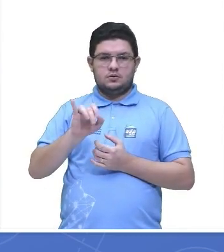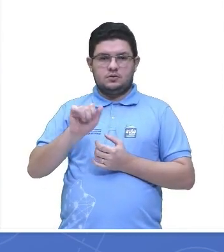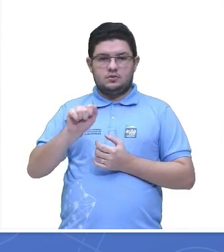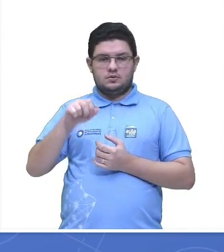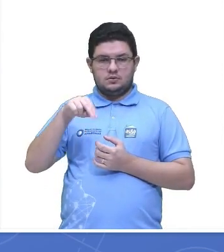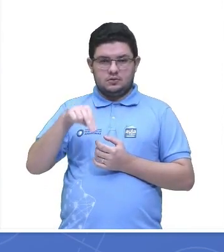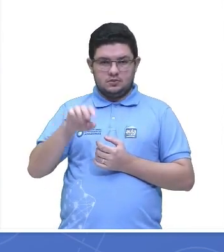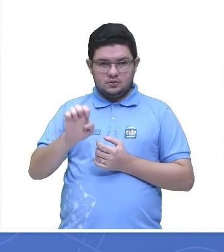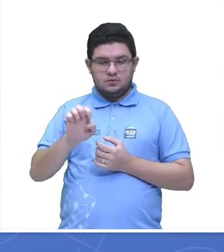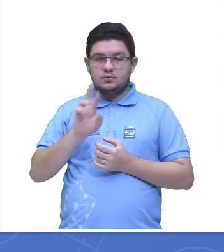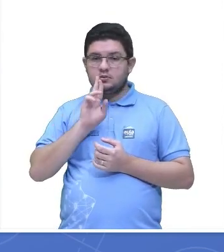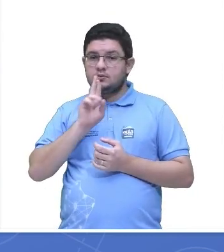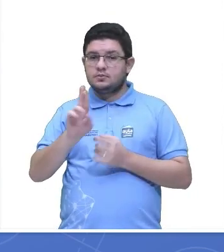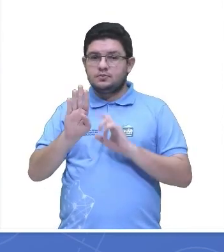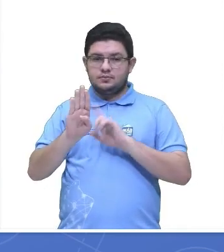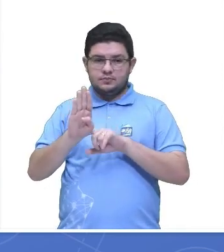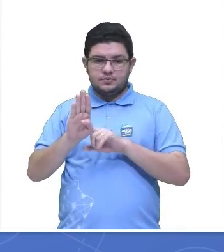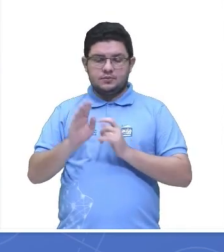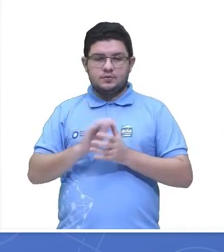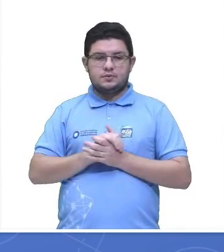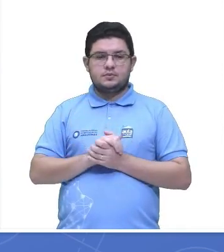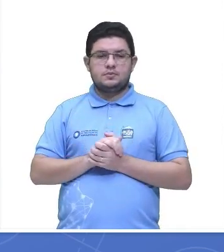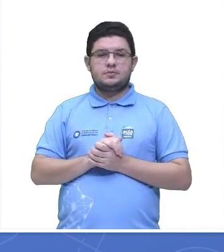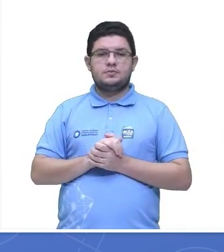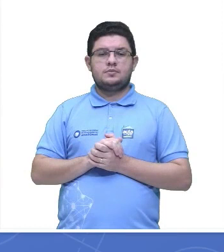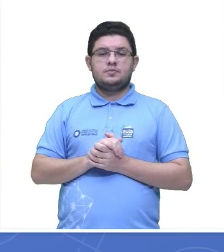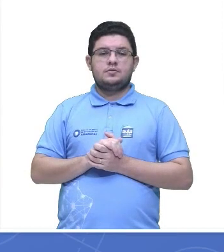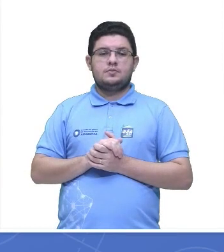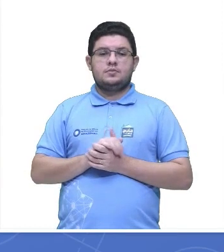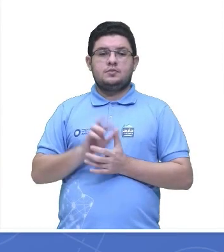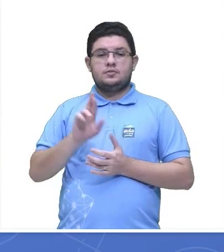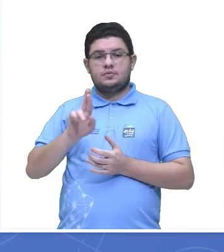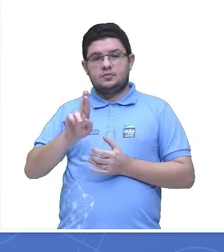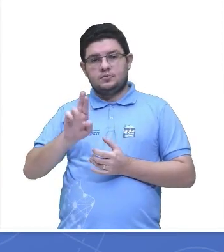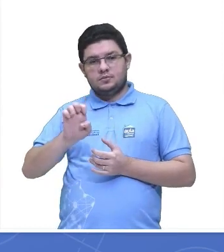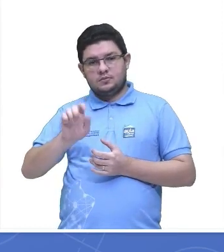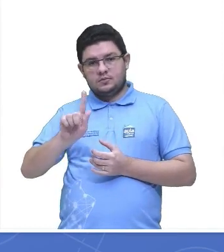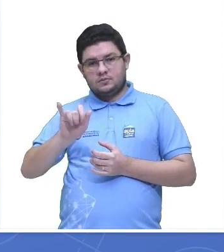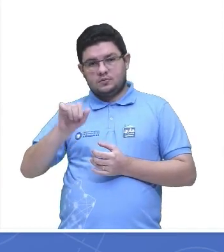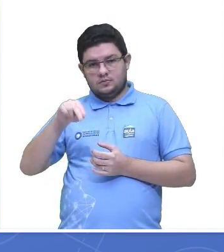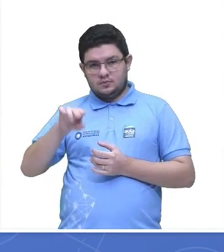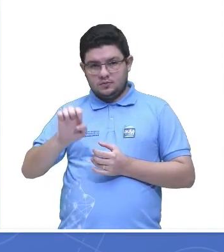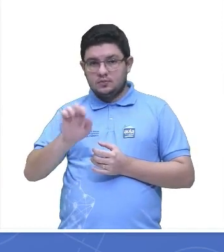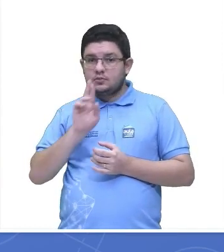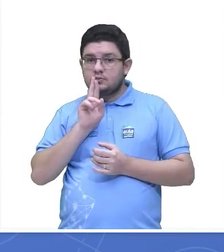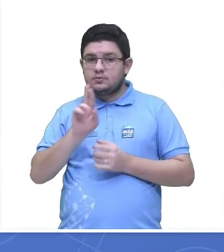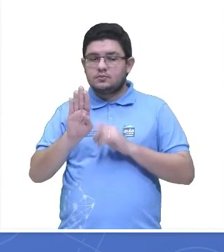B, Jenny, letra B, Regine, letra B, Railane, letra B,